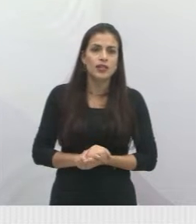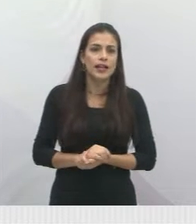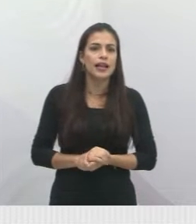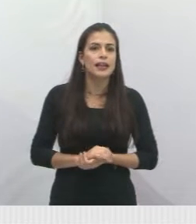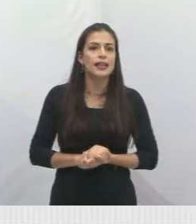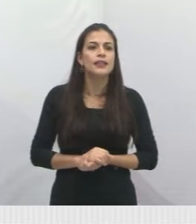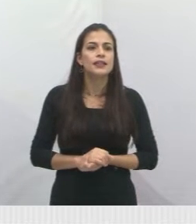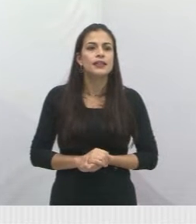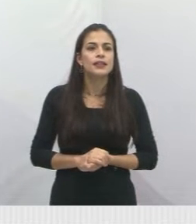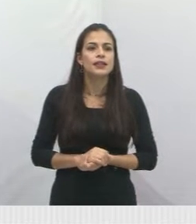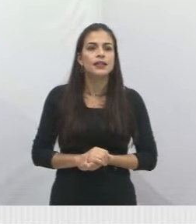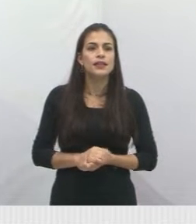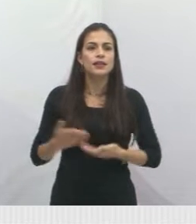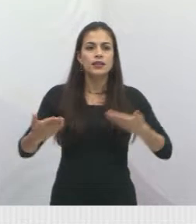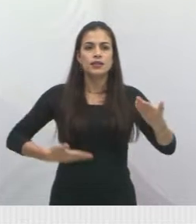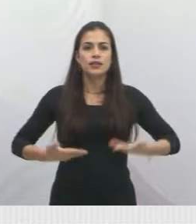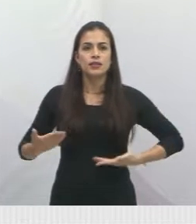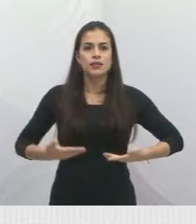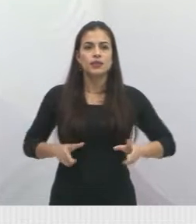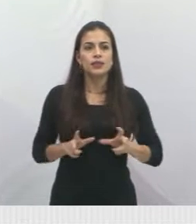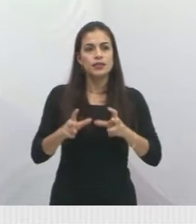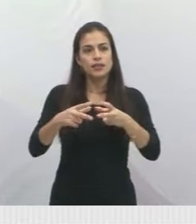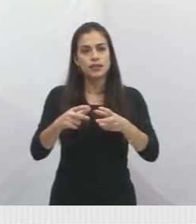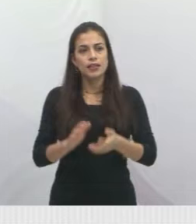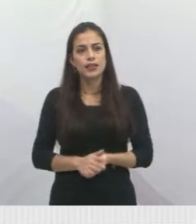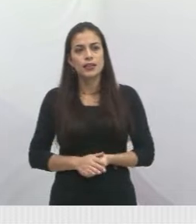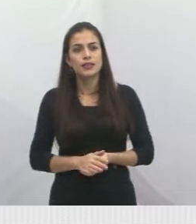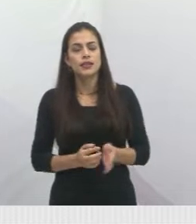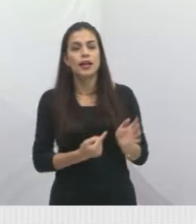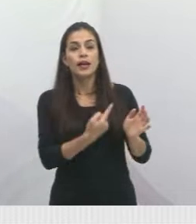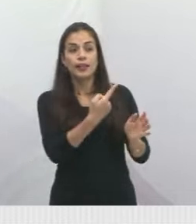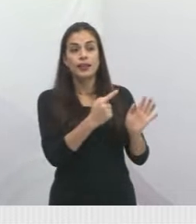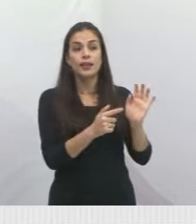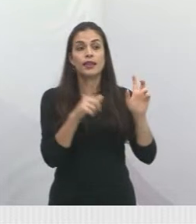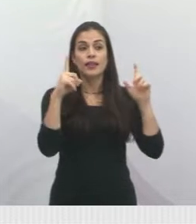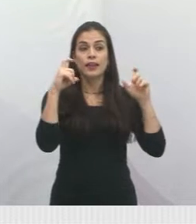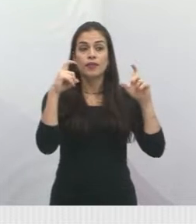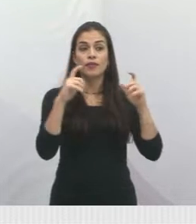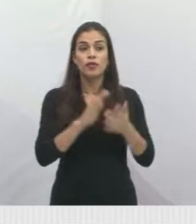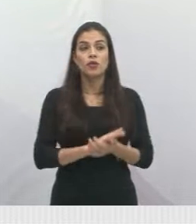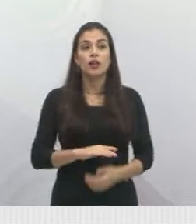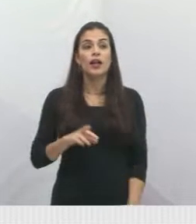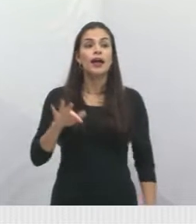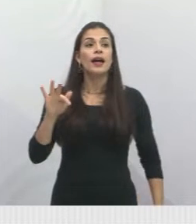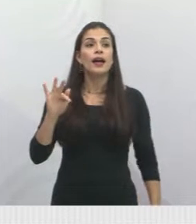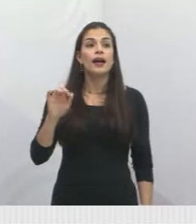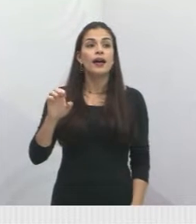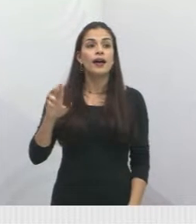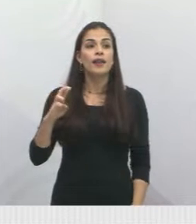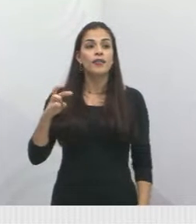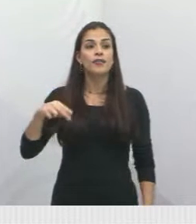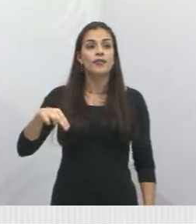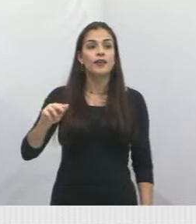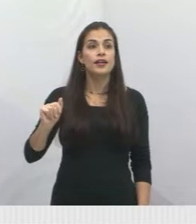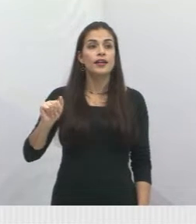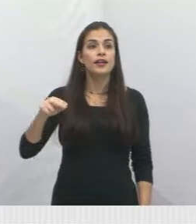desta casa. Aí na foto está a Fernanda, que é da controladoria aqui da casa,